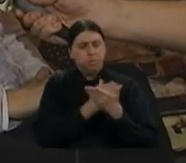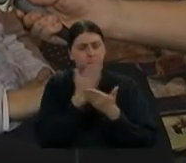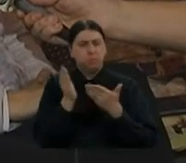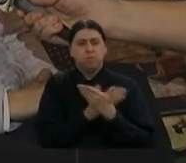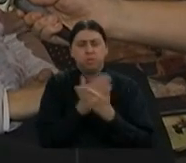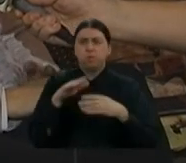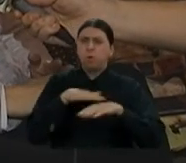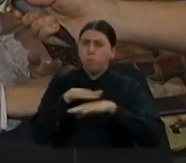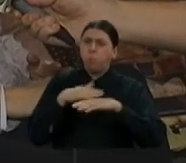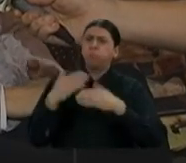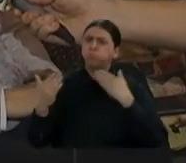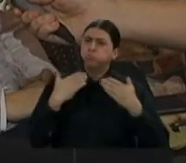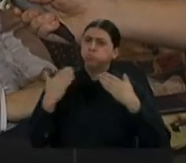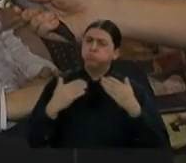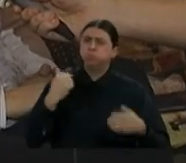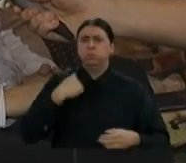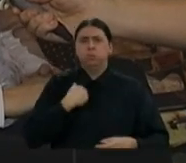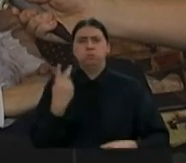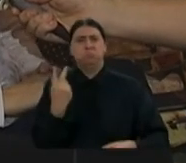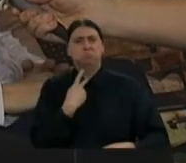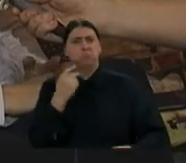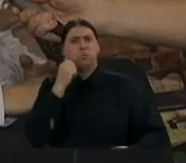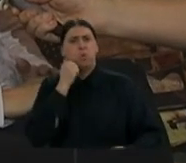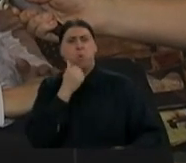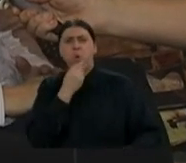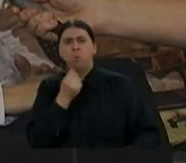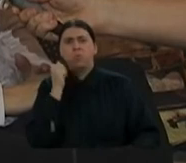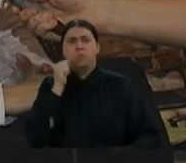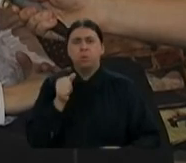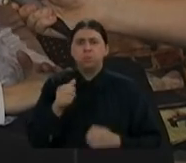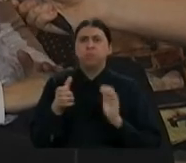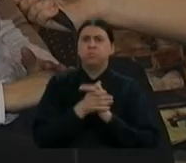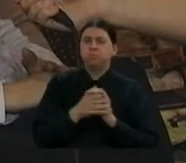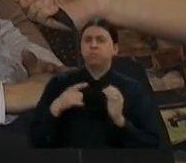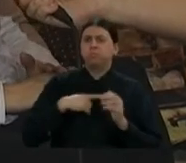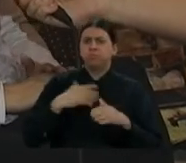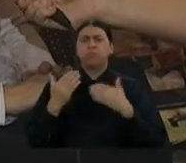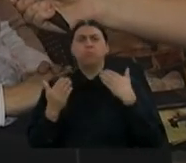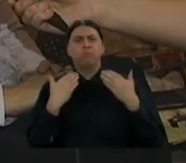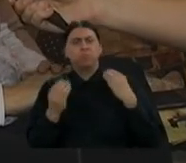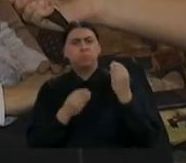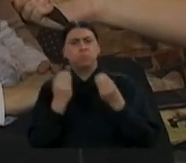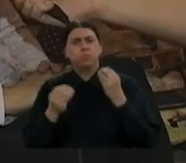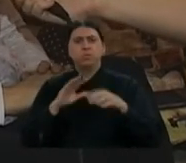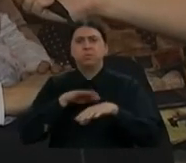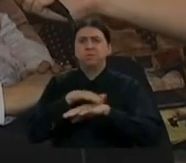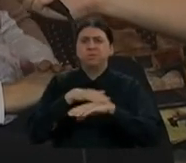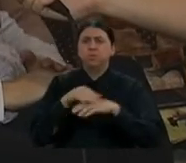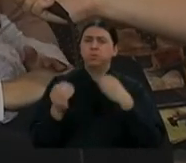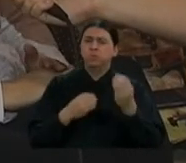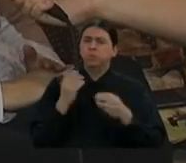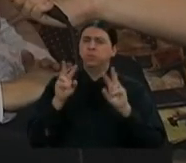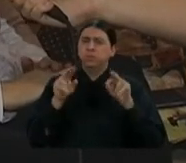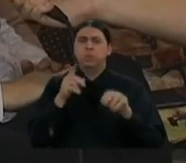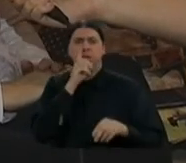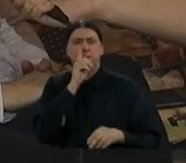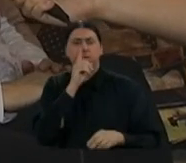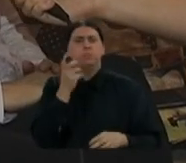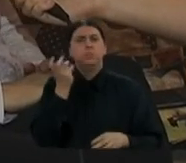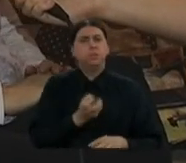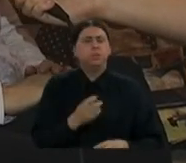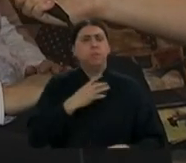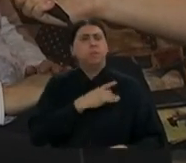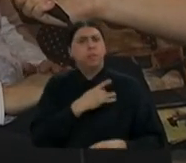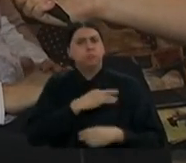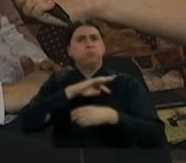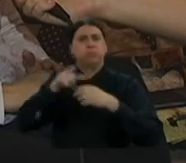conversamos na época fazia psicoterapia então convencer muita vocação de ser mãe do que né todos os medos todas